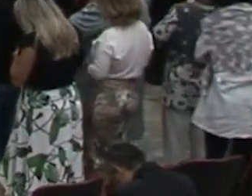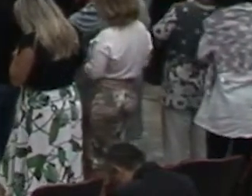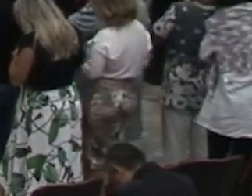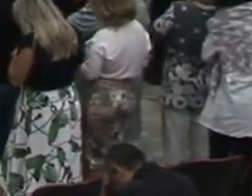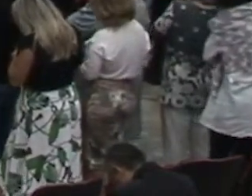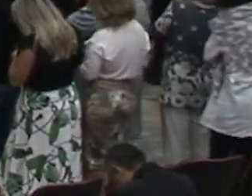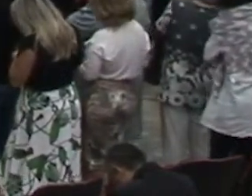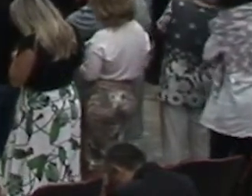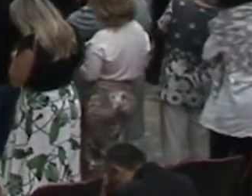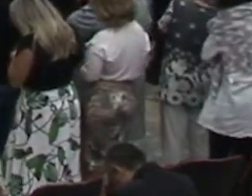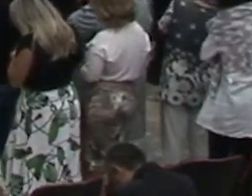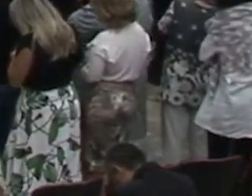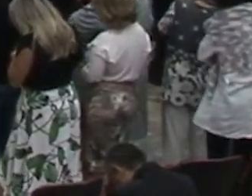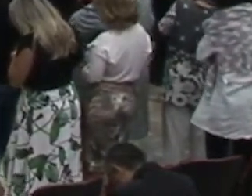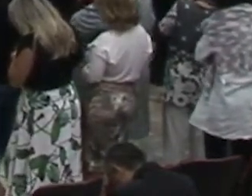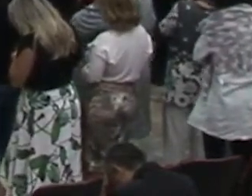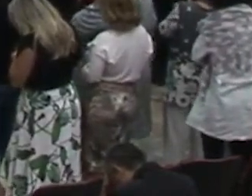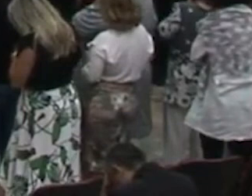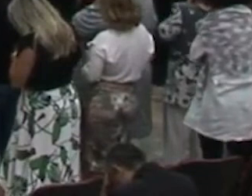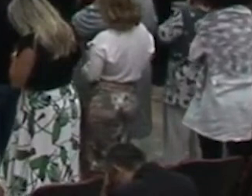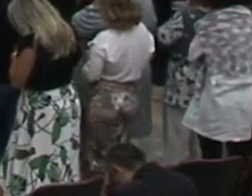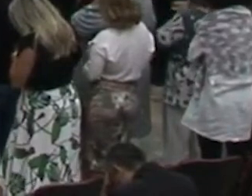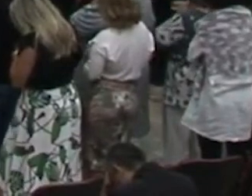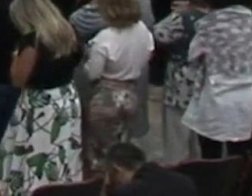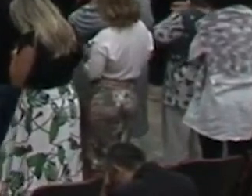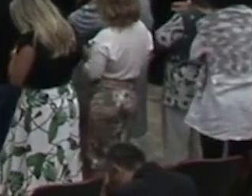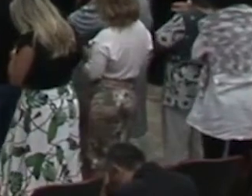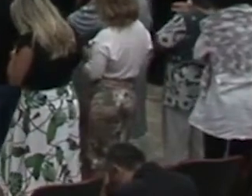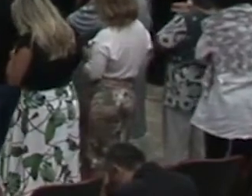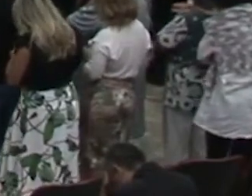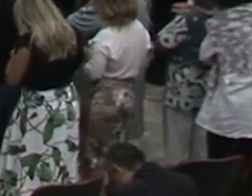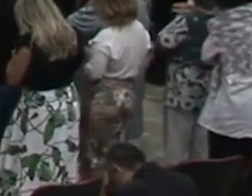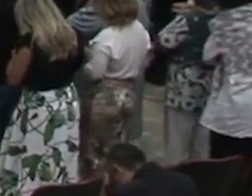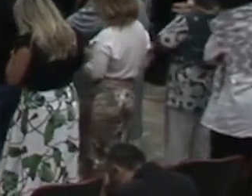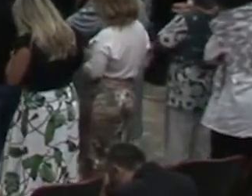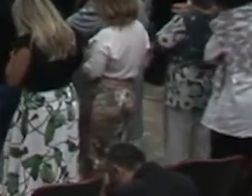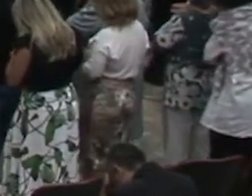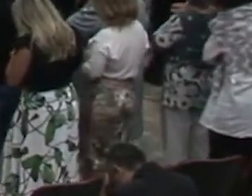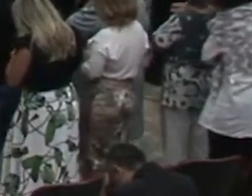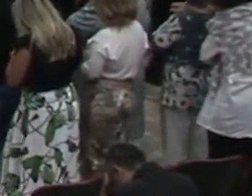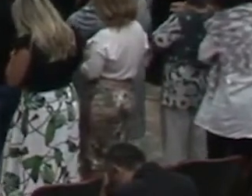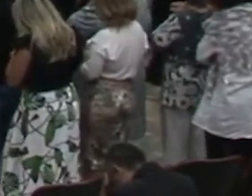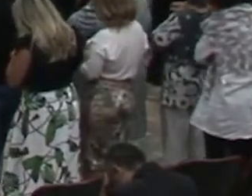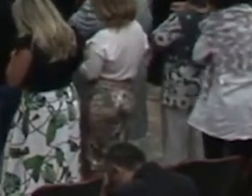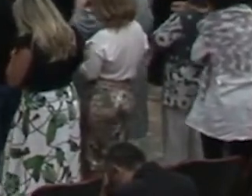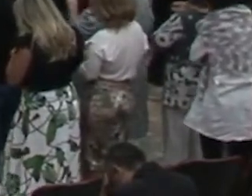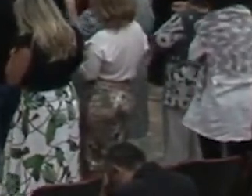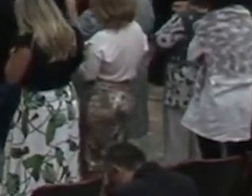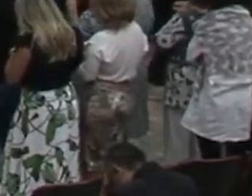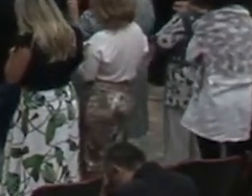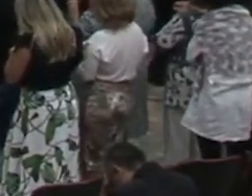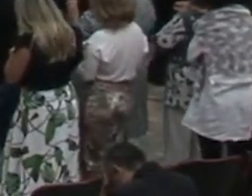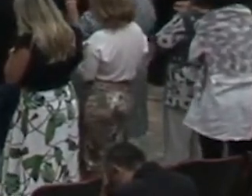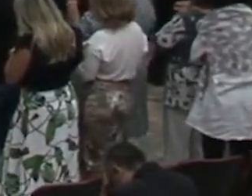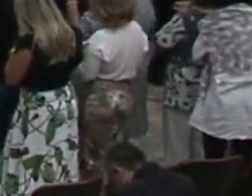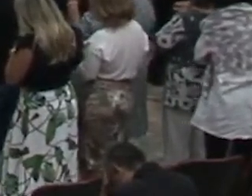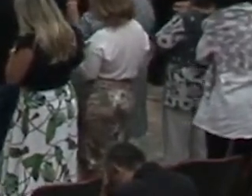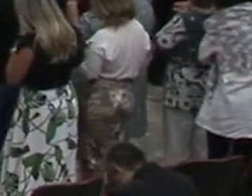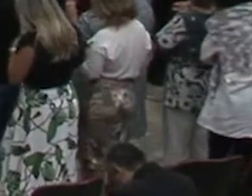uma de Deus você é uma mulher sábia e cheia cheia